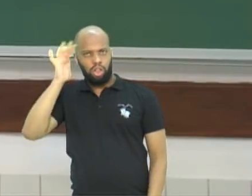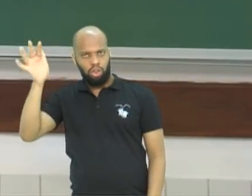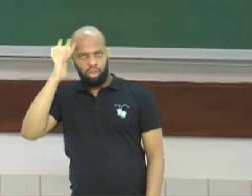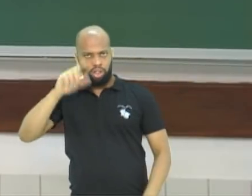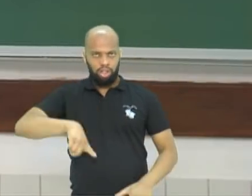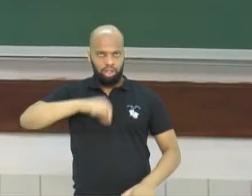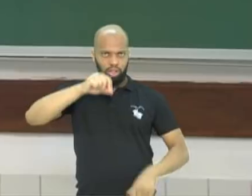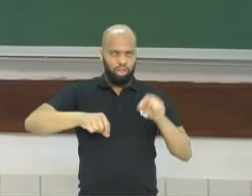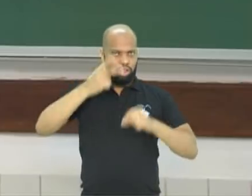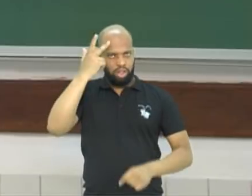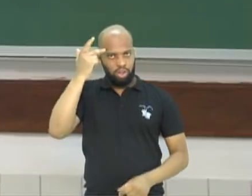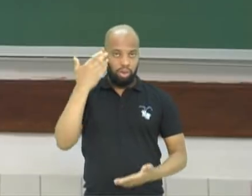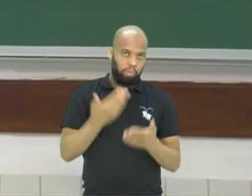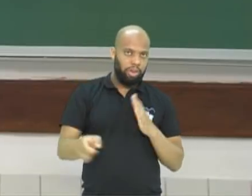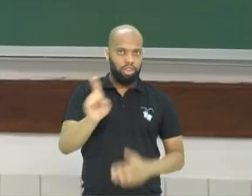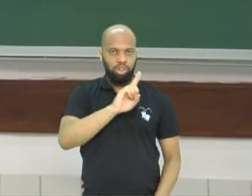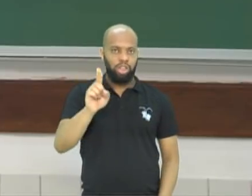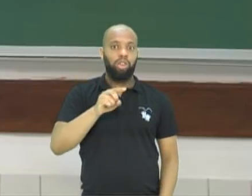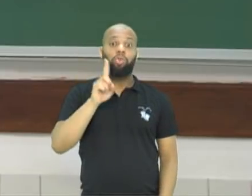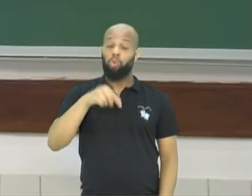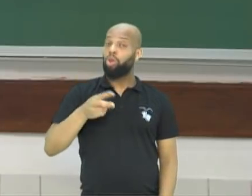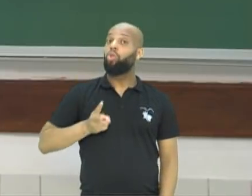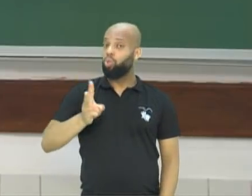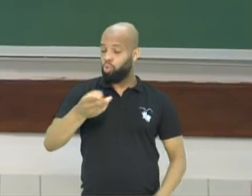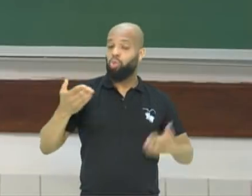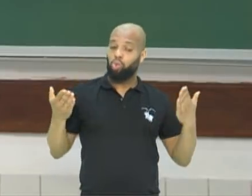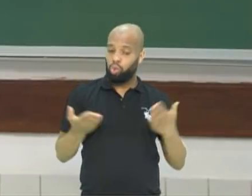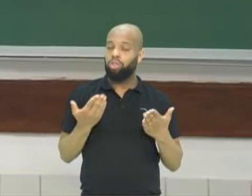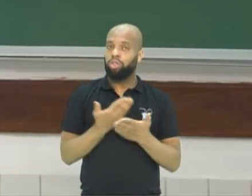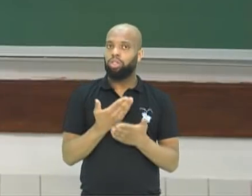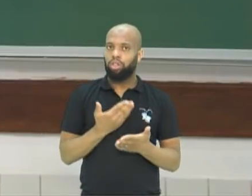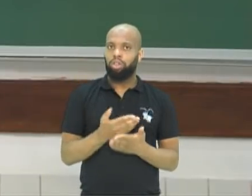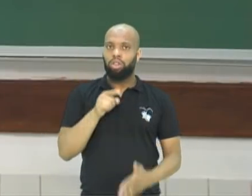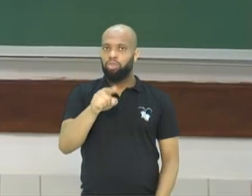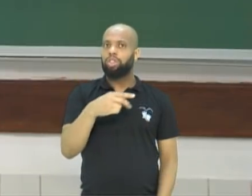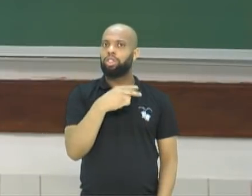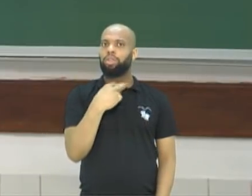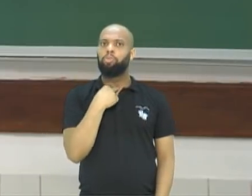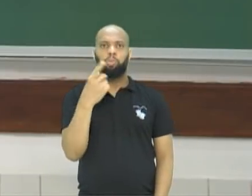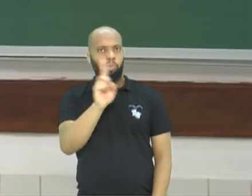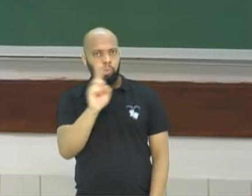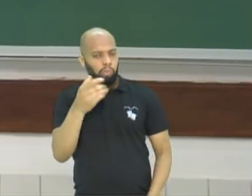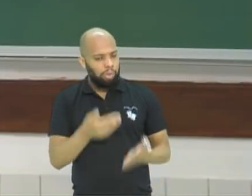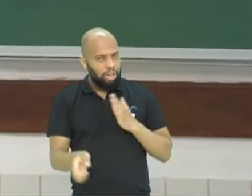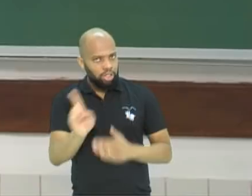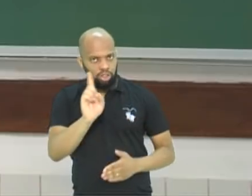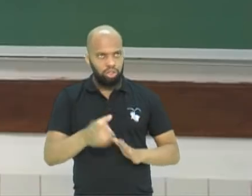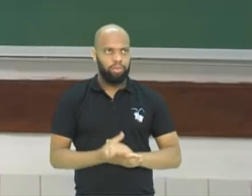natural. Não percam, gente. É continuação e vocês não podem perder.